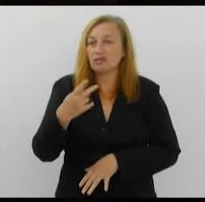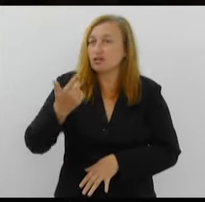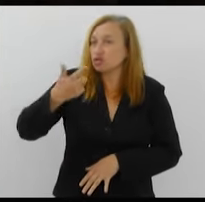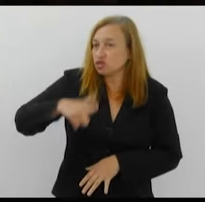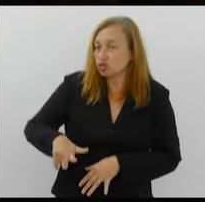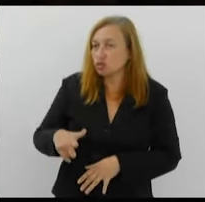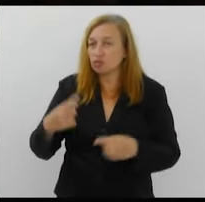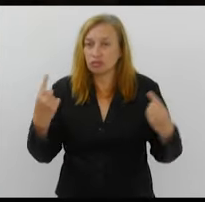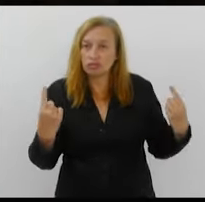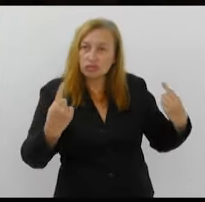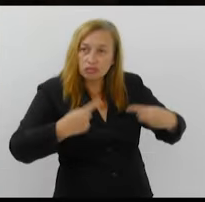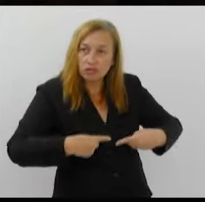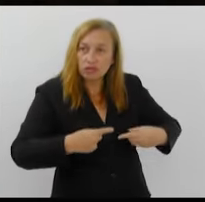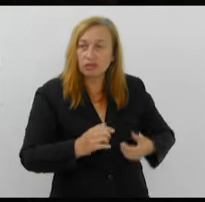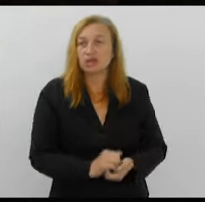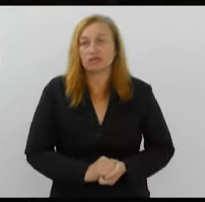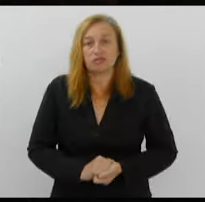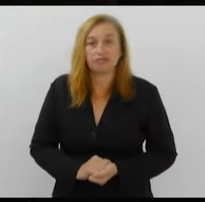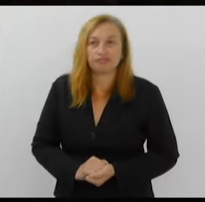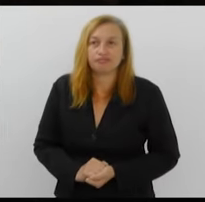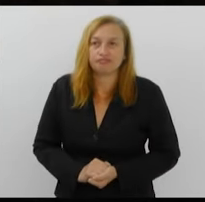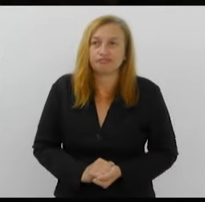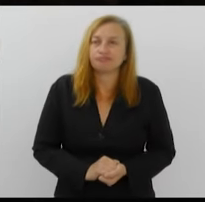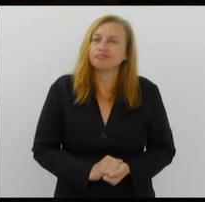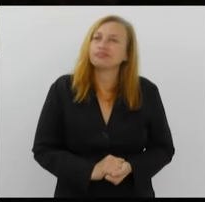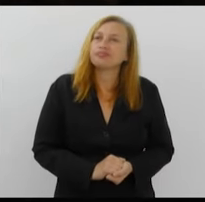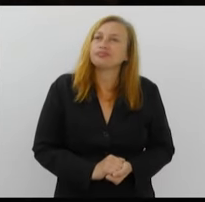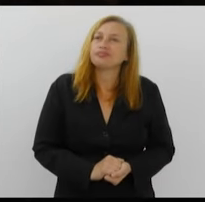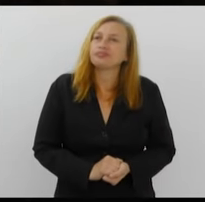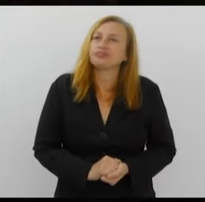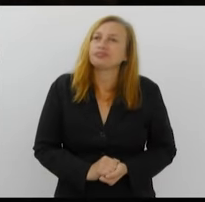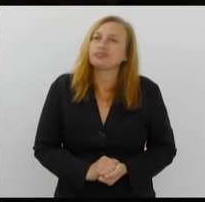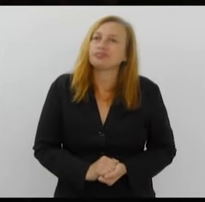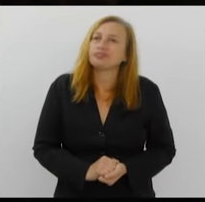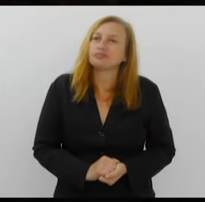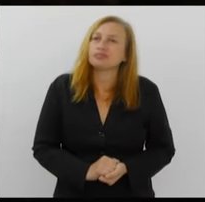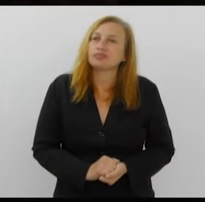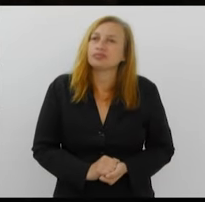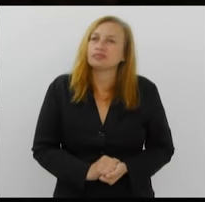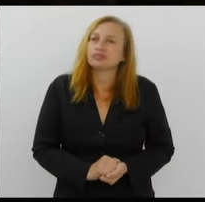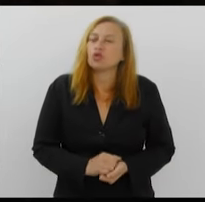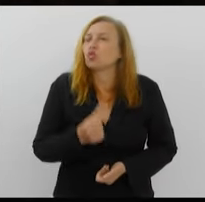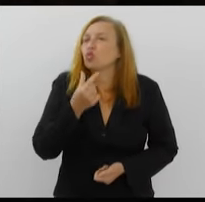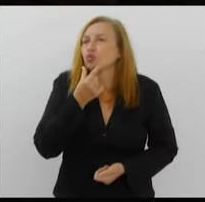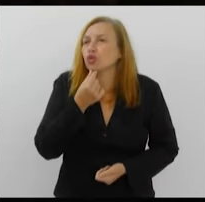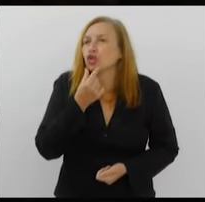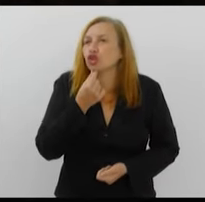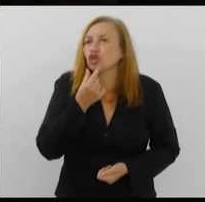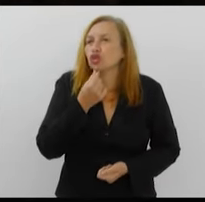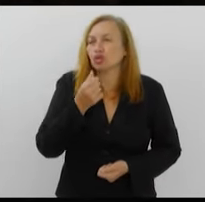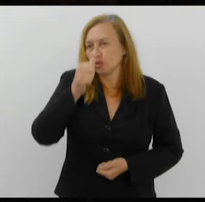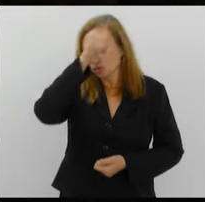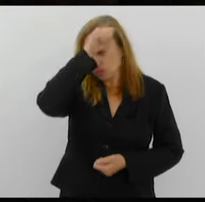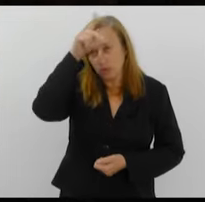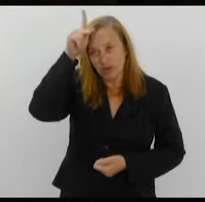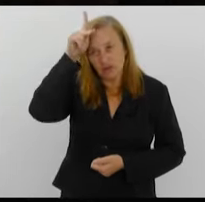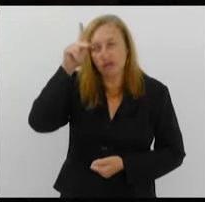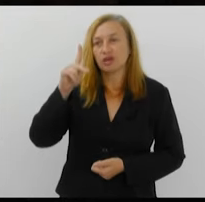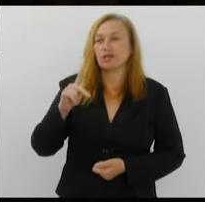o desafio. Já que o capacho do prefeito,